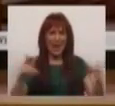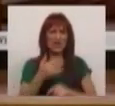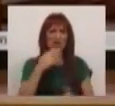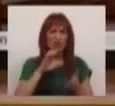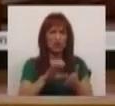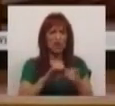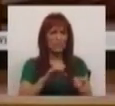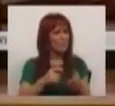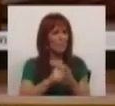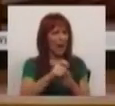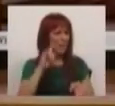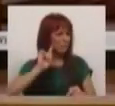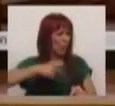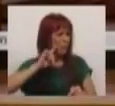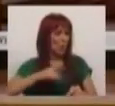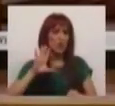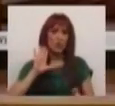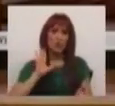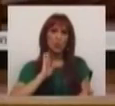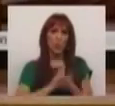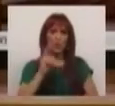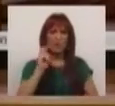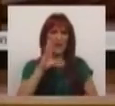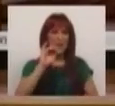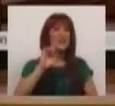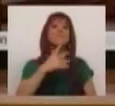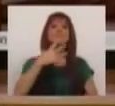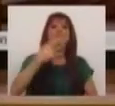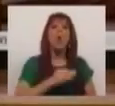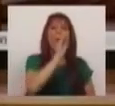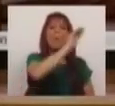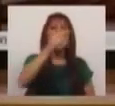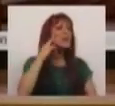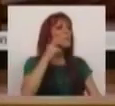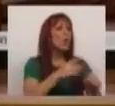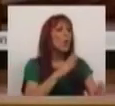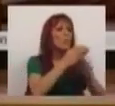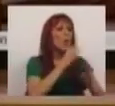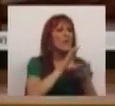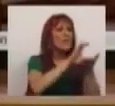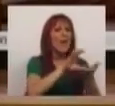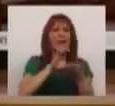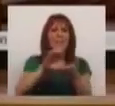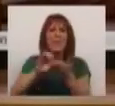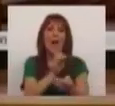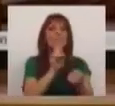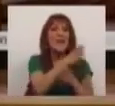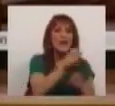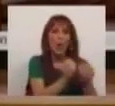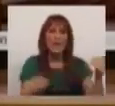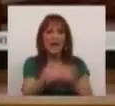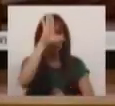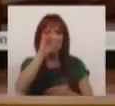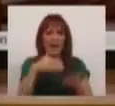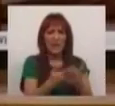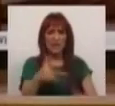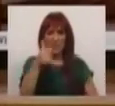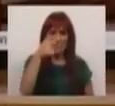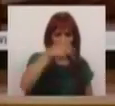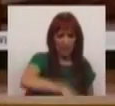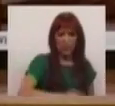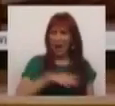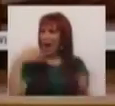créditos incumpridos na última década de todos os bancos que tenham sido alvo de intervenção direta ou indireta do Estado, do